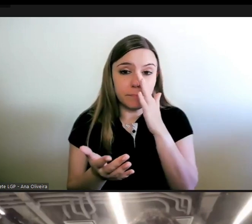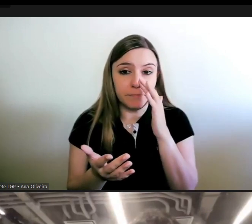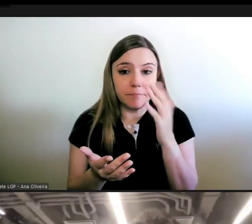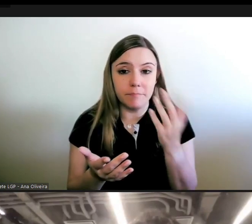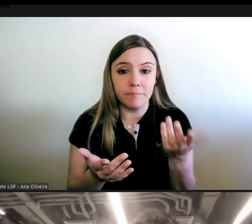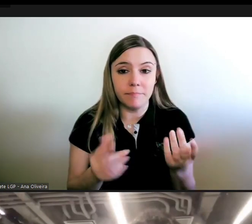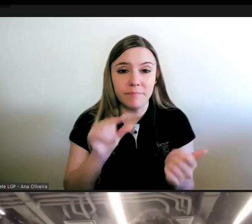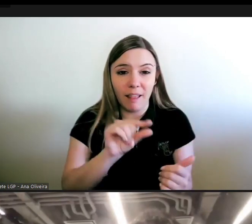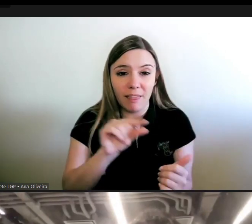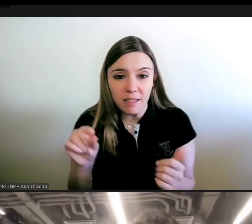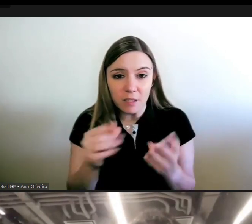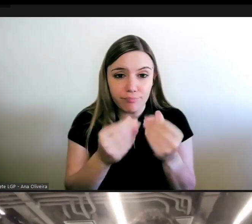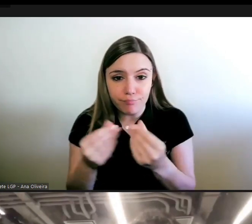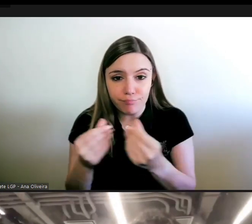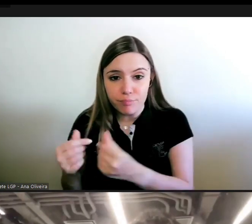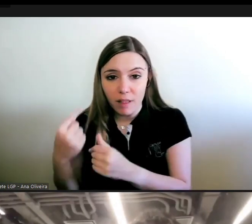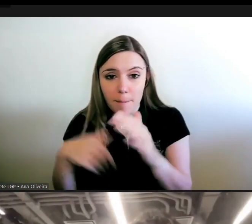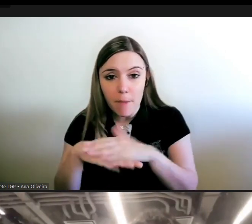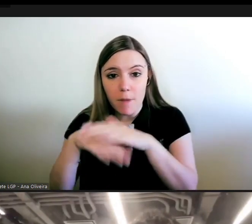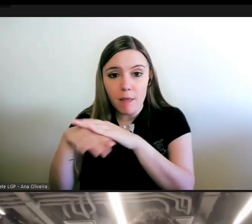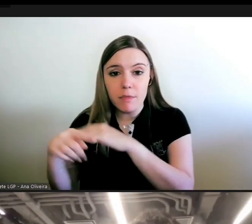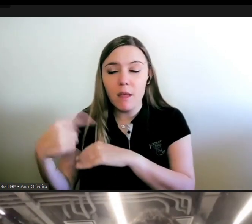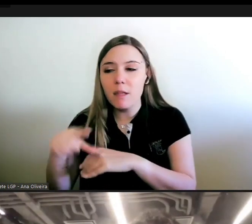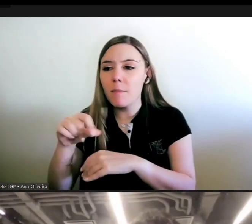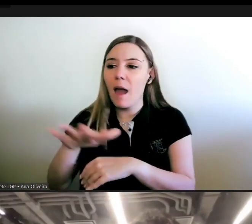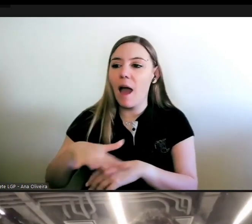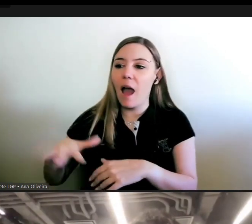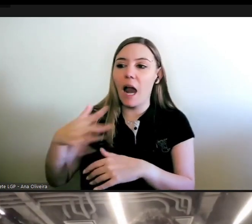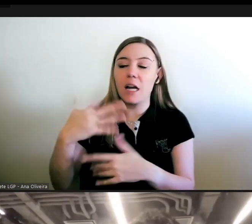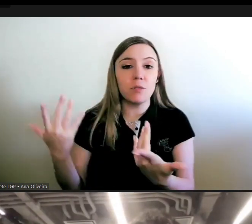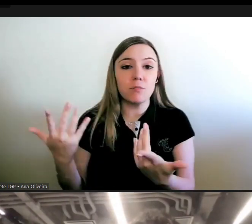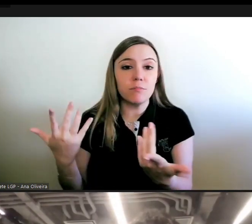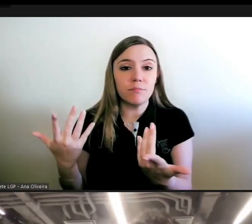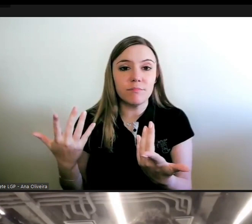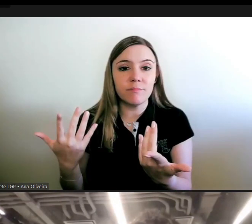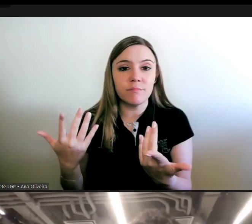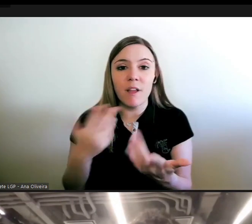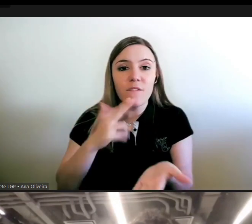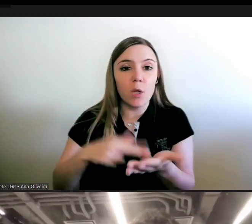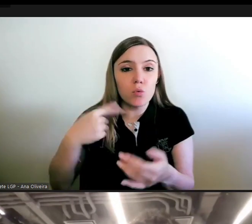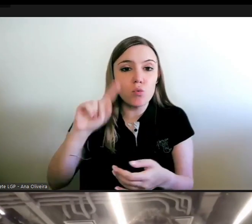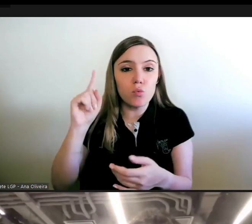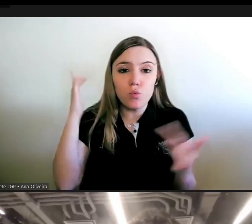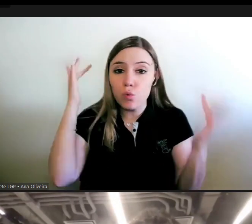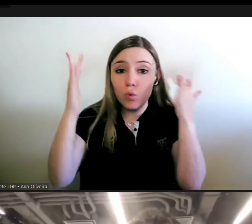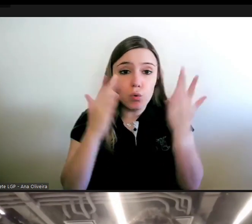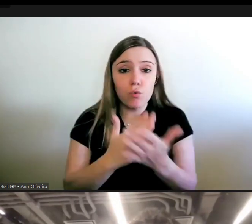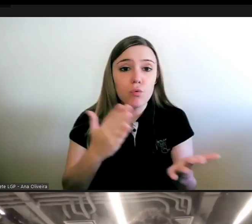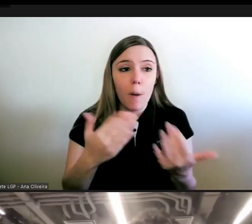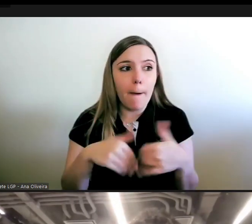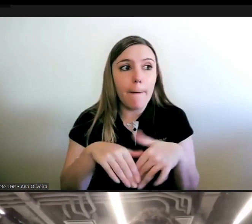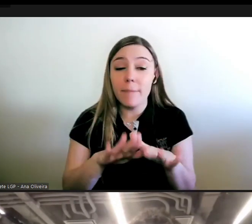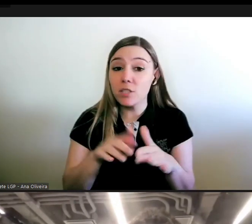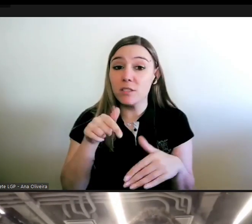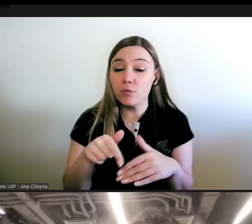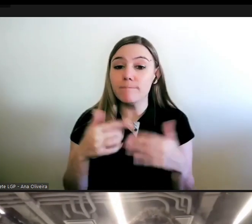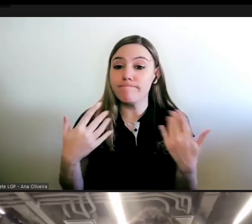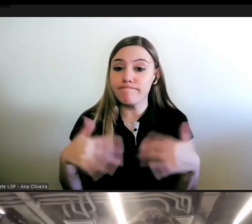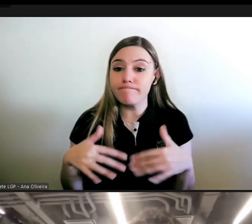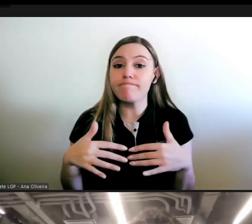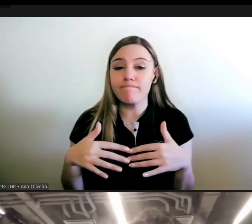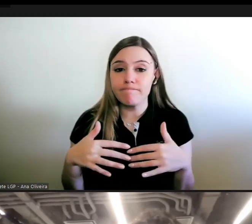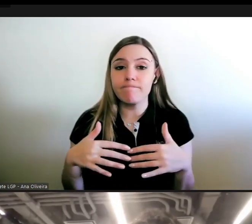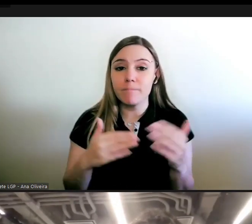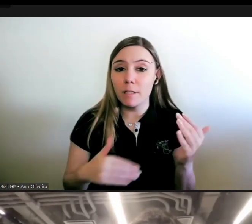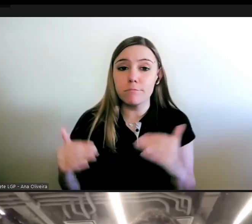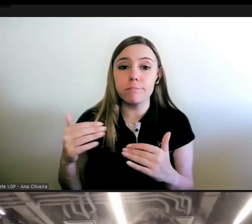com uma dimensão de populismo e de não-verdades que ultrapassa aquilo que os tais